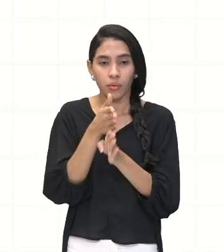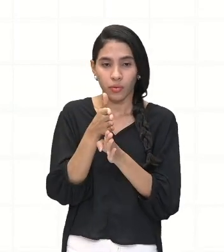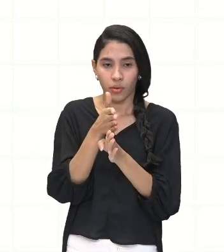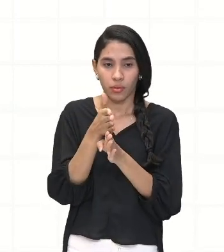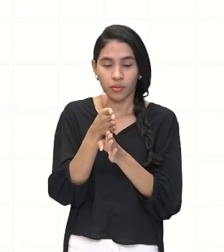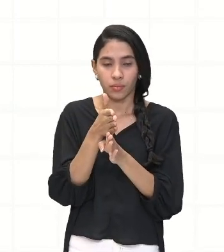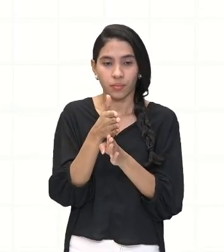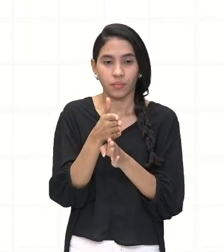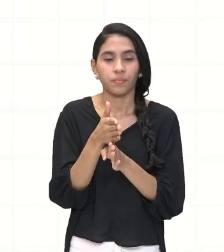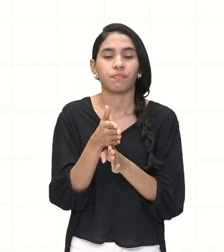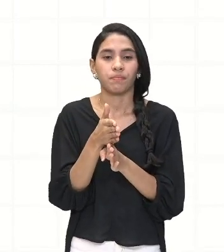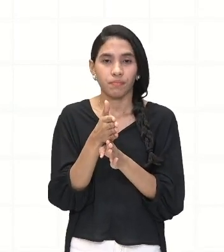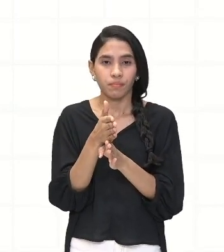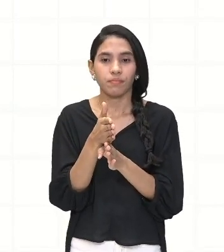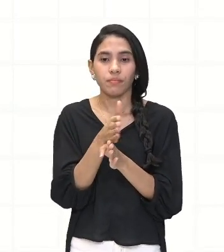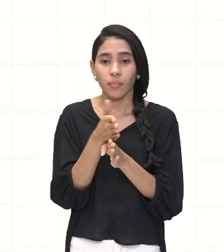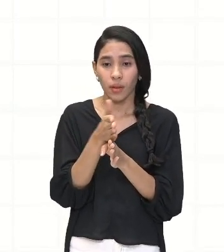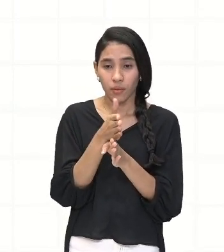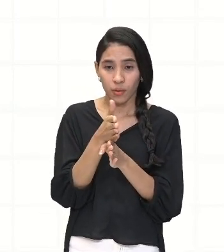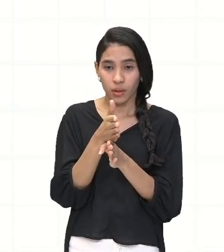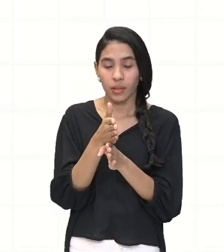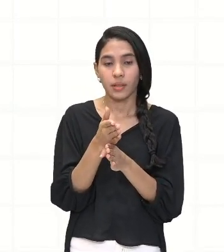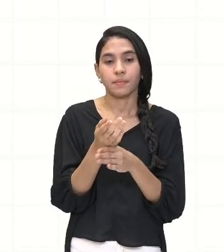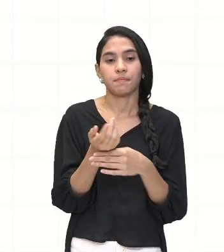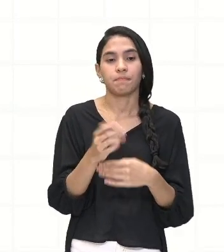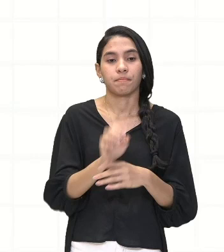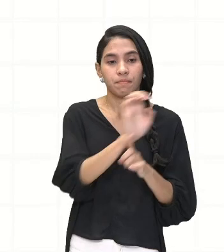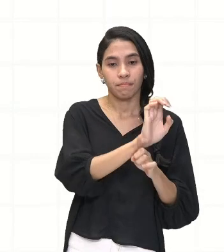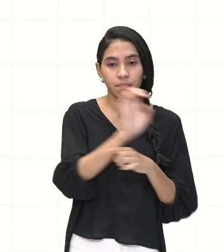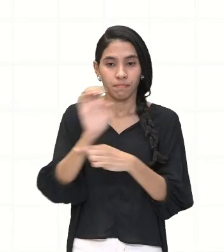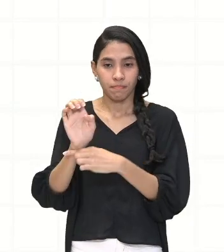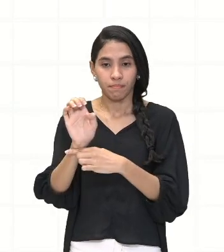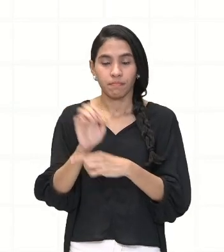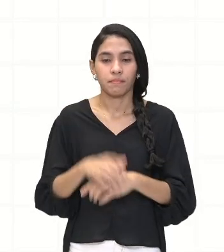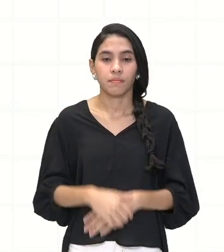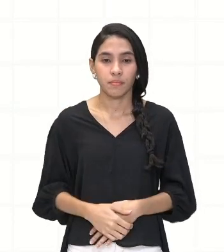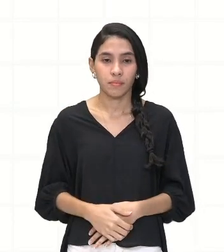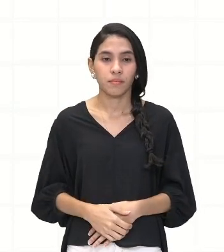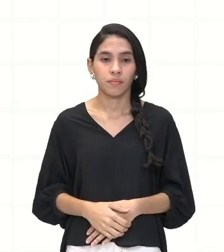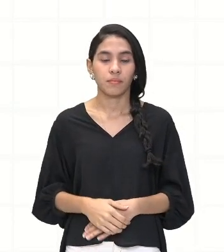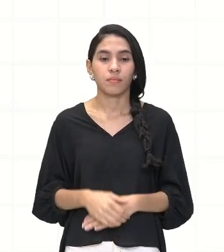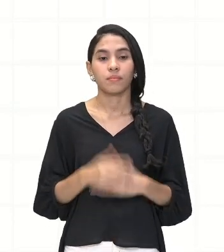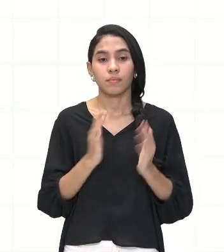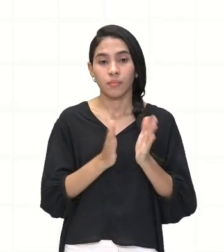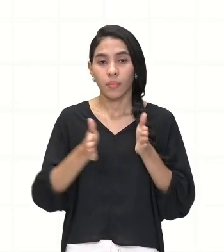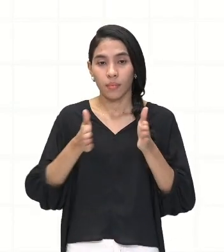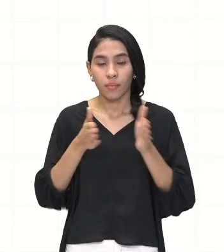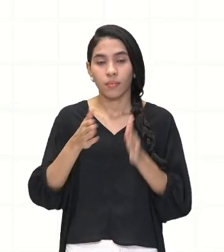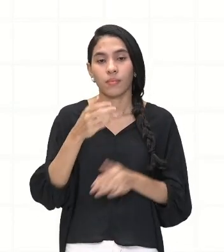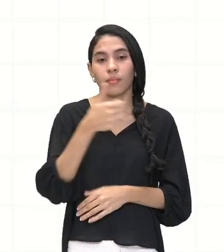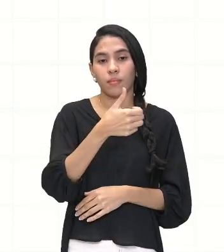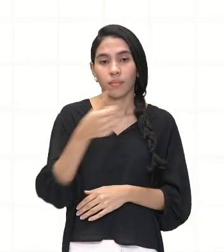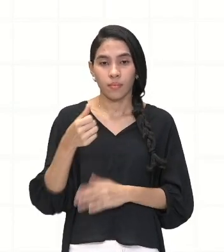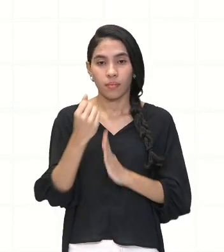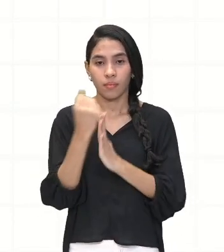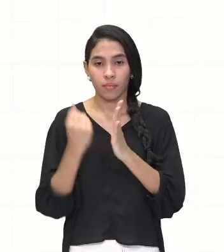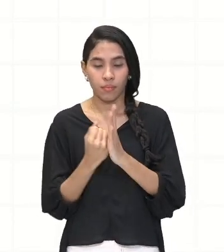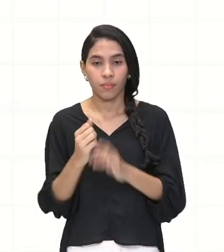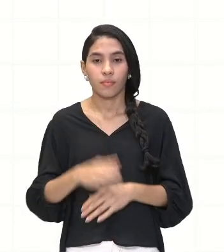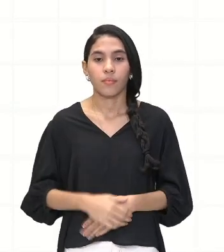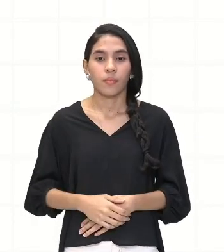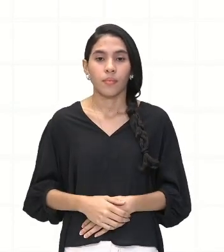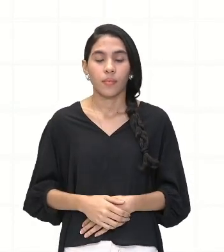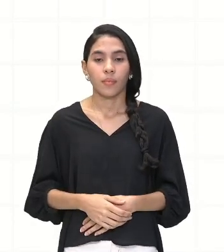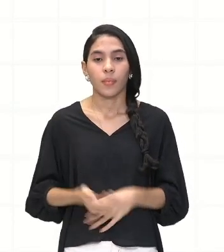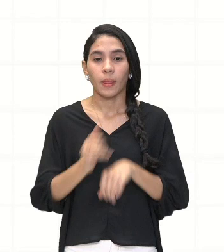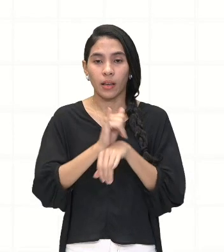de fronteiras entre estados. Ao longo do século XVI, a